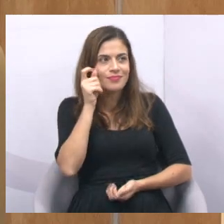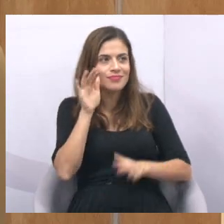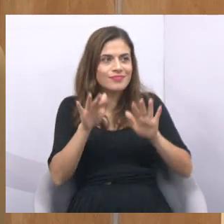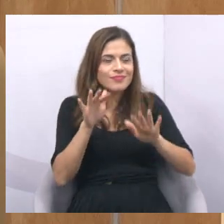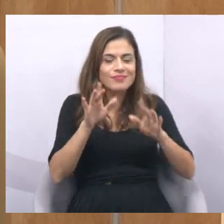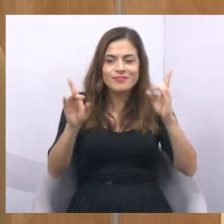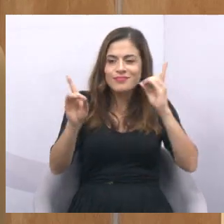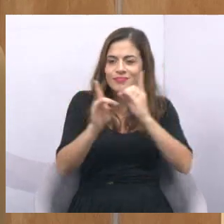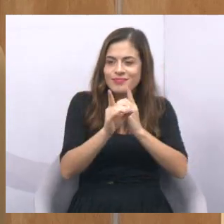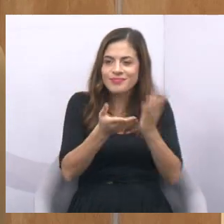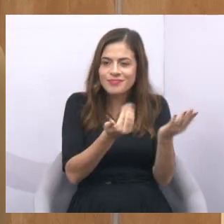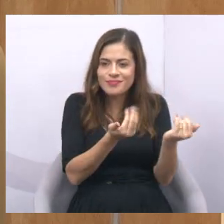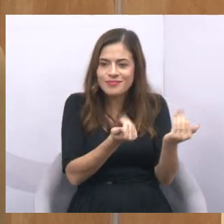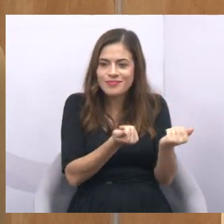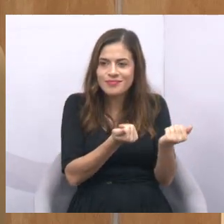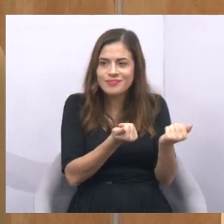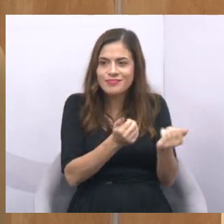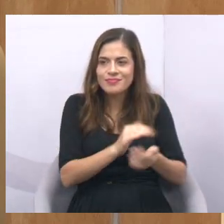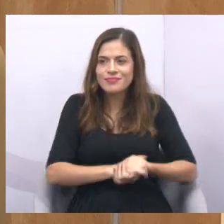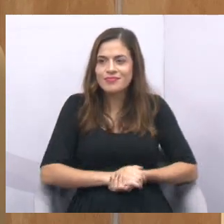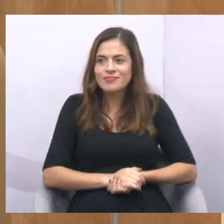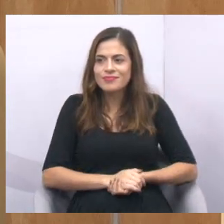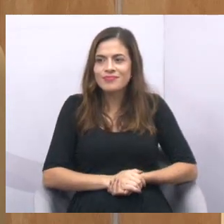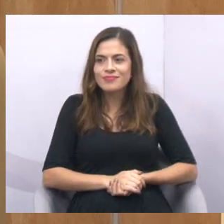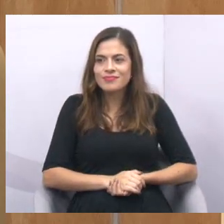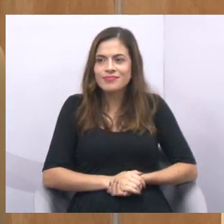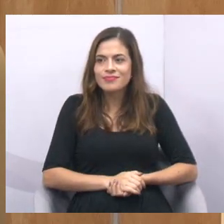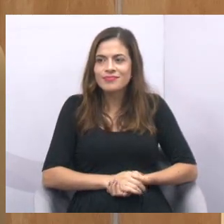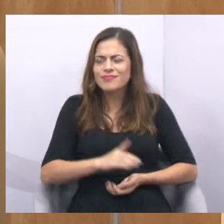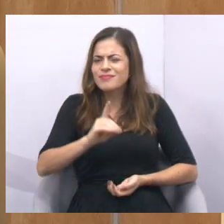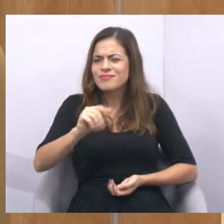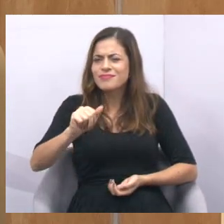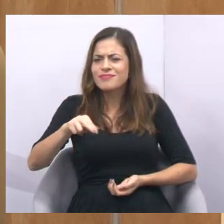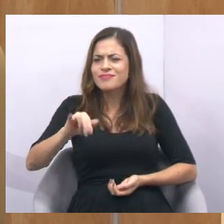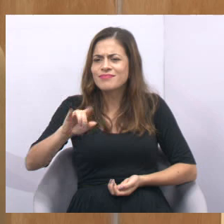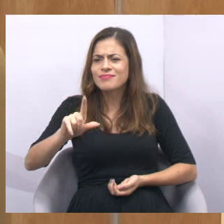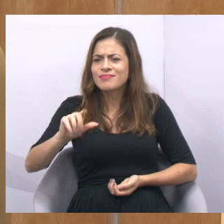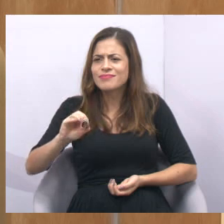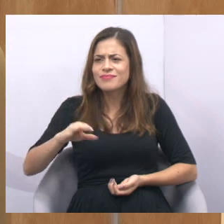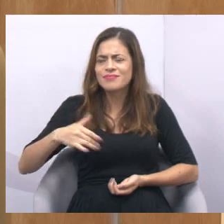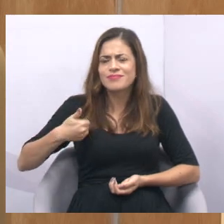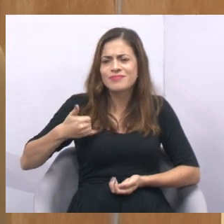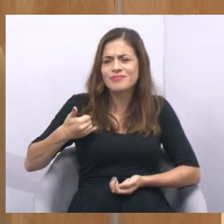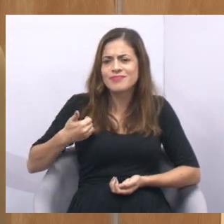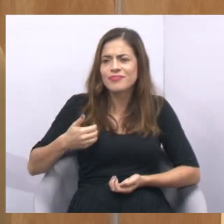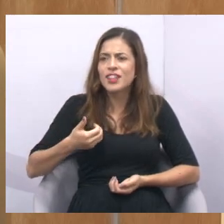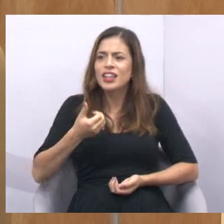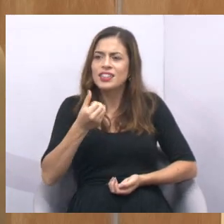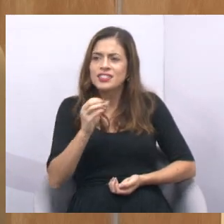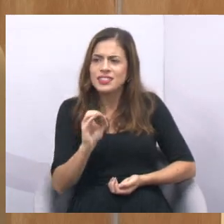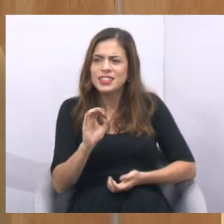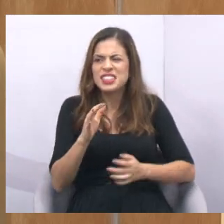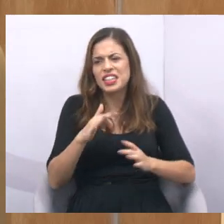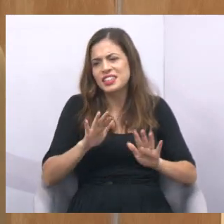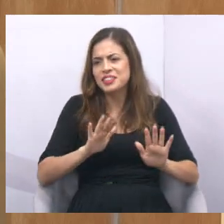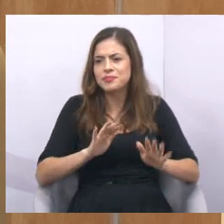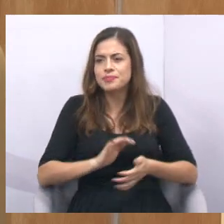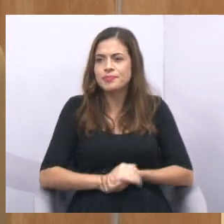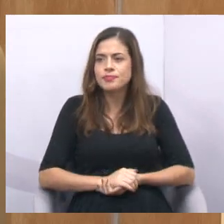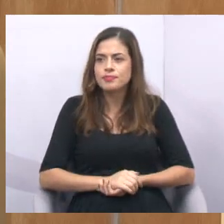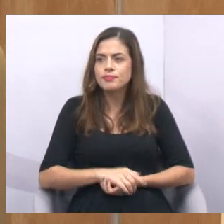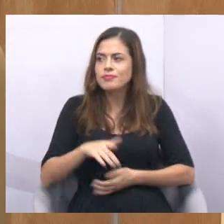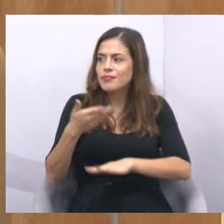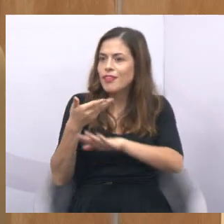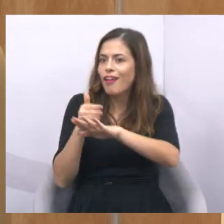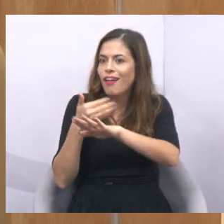algum jovem aí da idade do Danilo, assim para frente, com 60 e tanto, quase 70. Olha, você me treinou